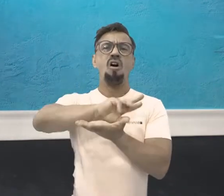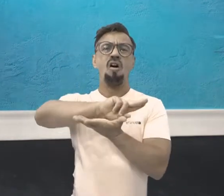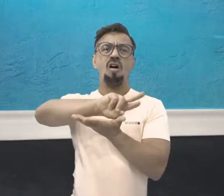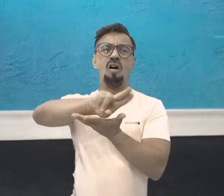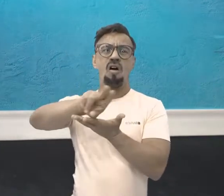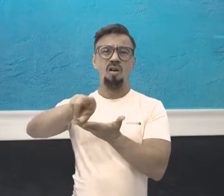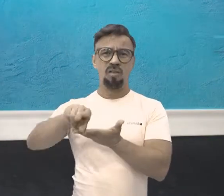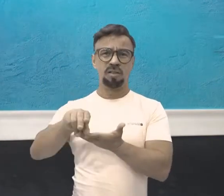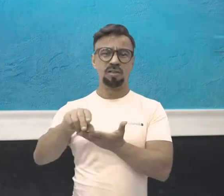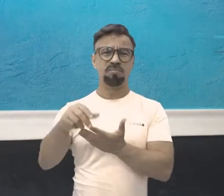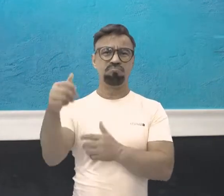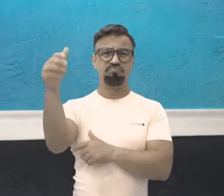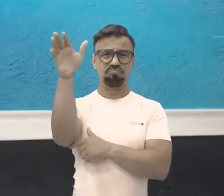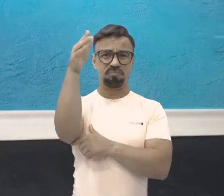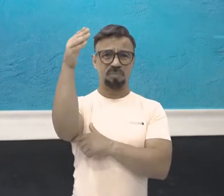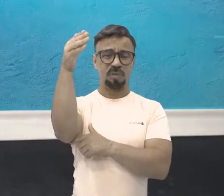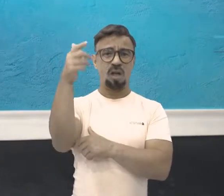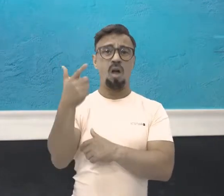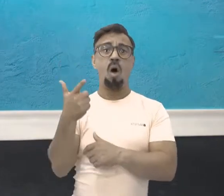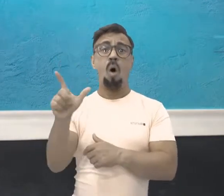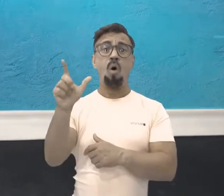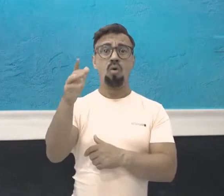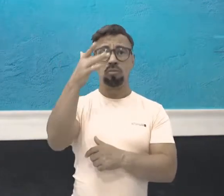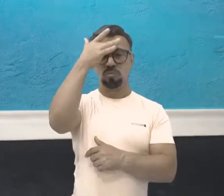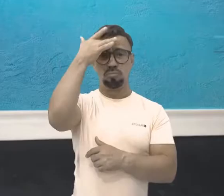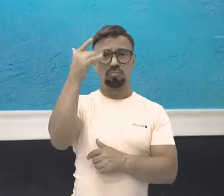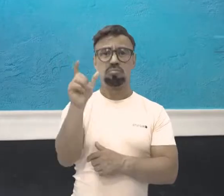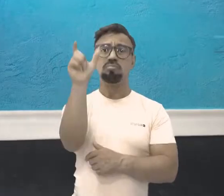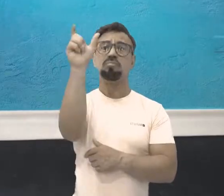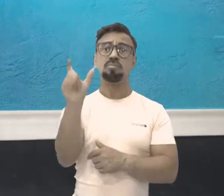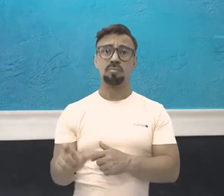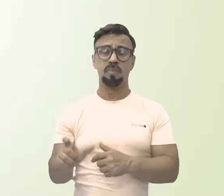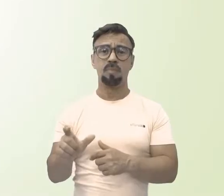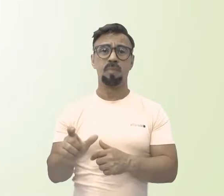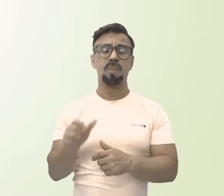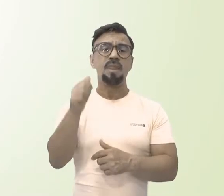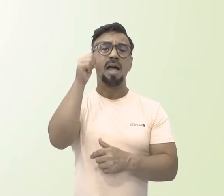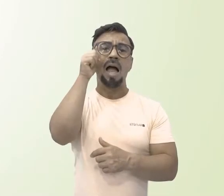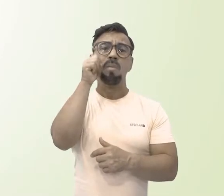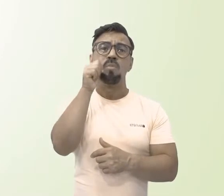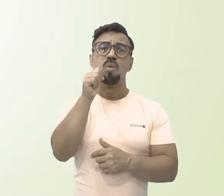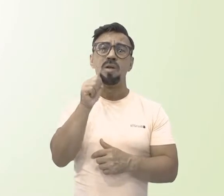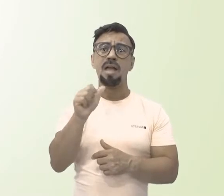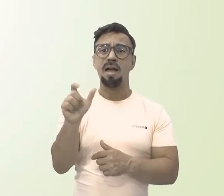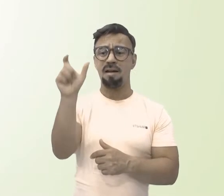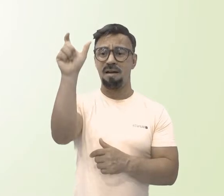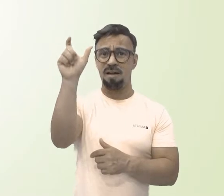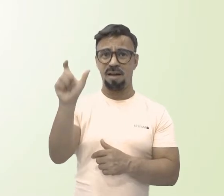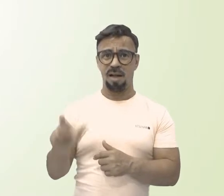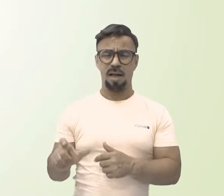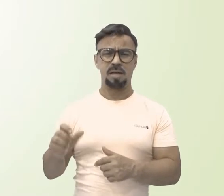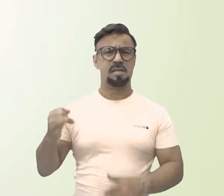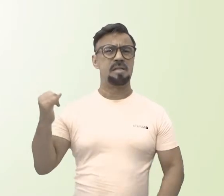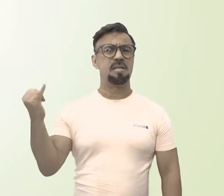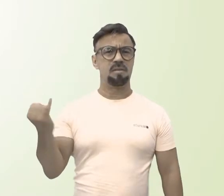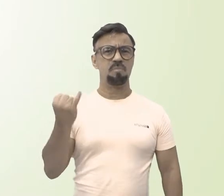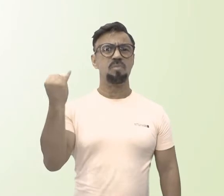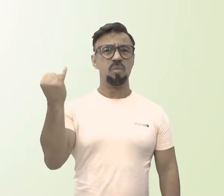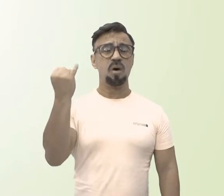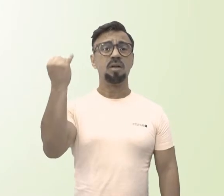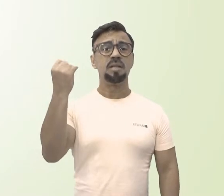estampado. Outro personagem é a Dama do Passo, figura